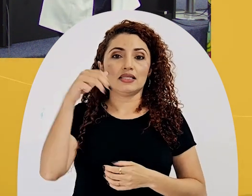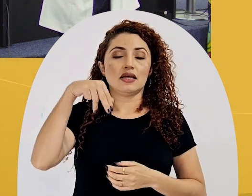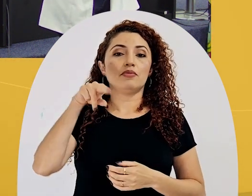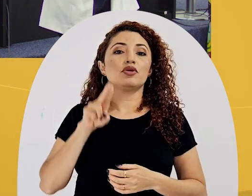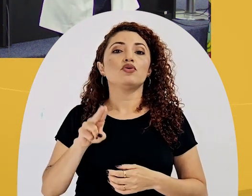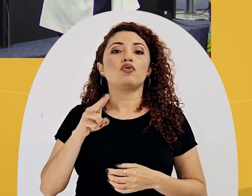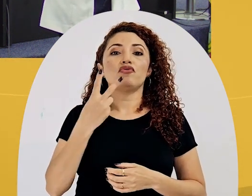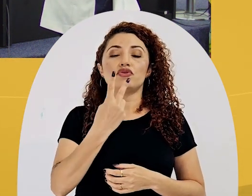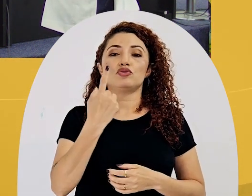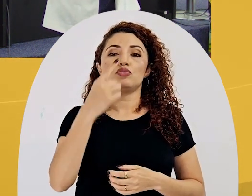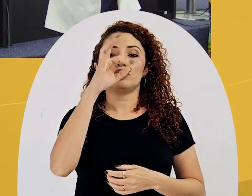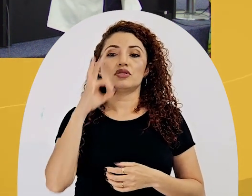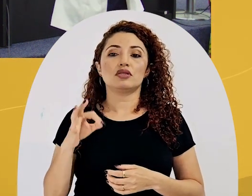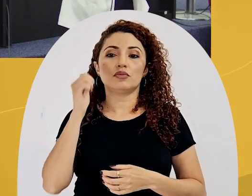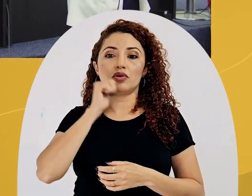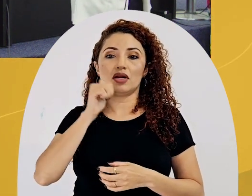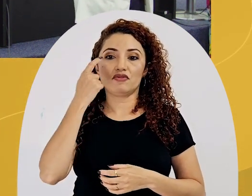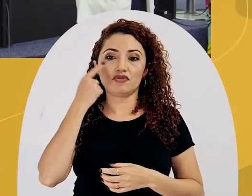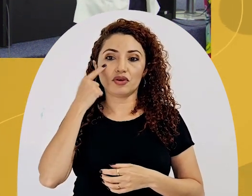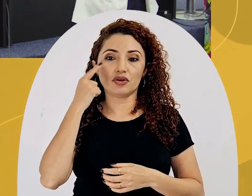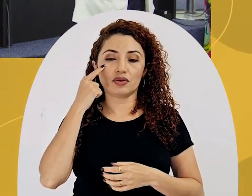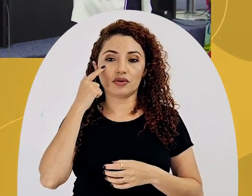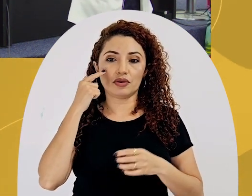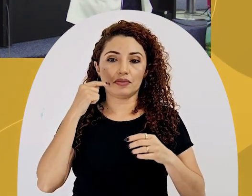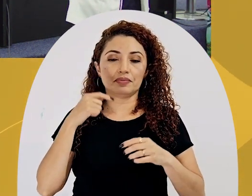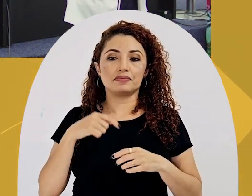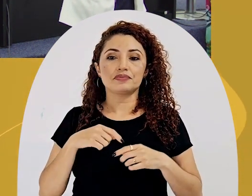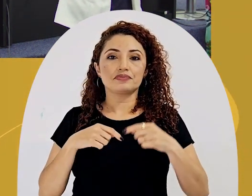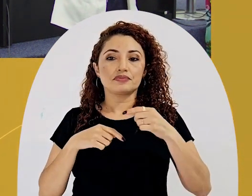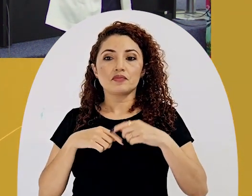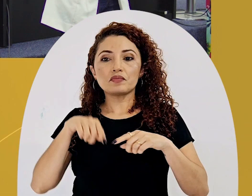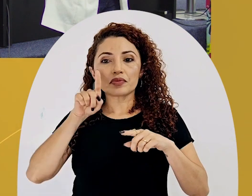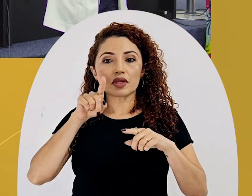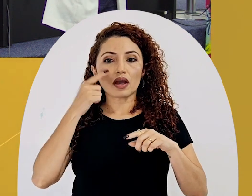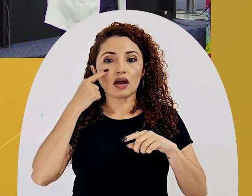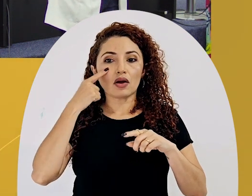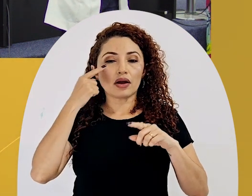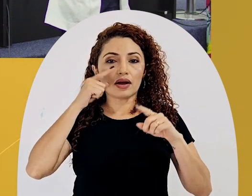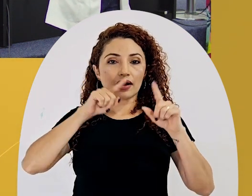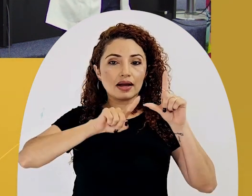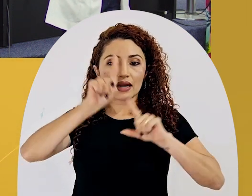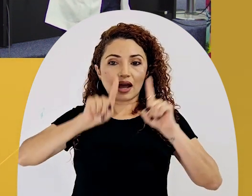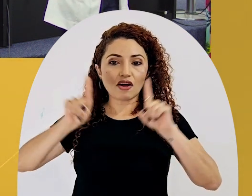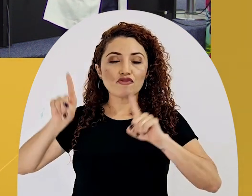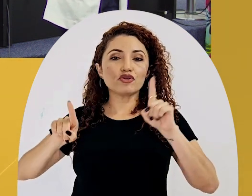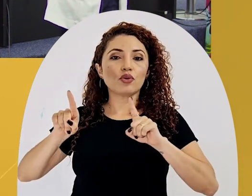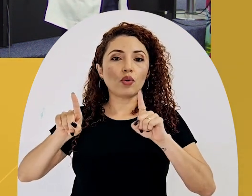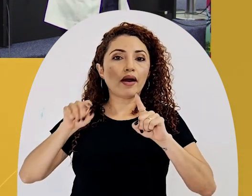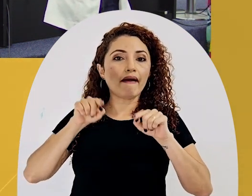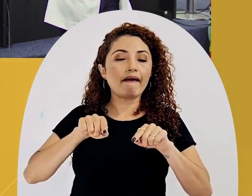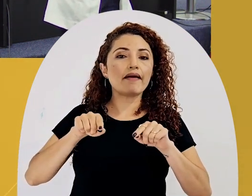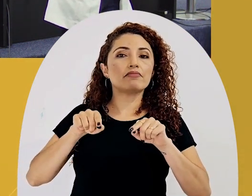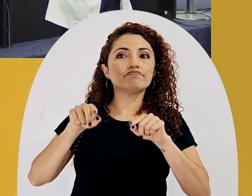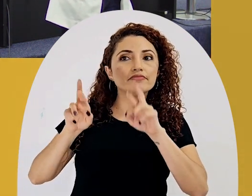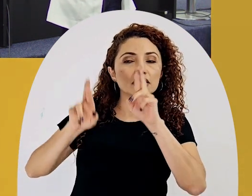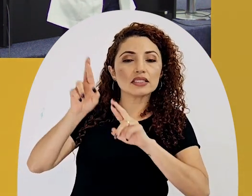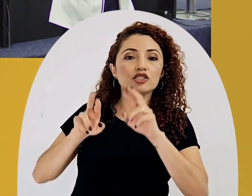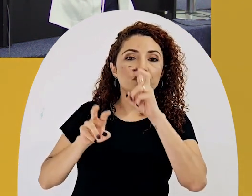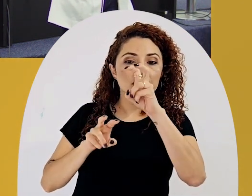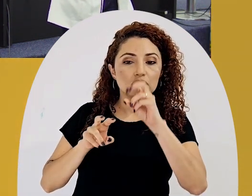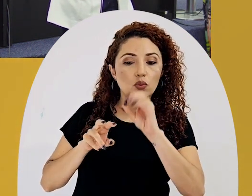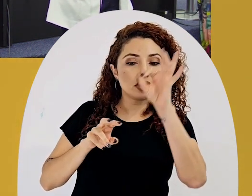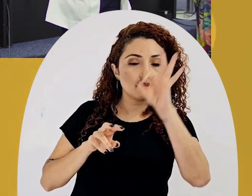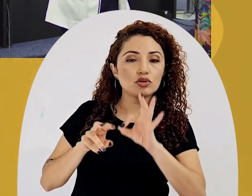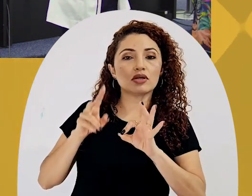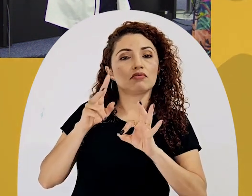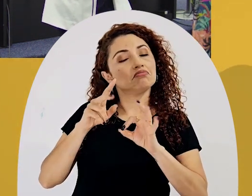barra vertical preta é a expectativa ali de 50%, como se fosse meio a meio. Então, a gente vê que